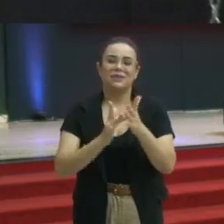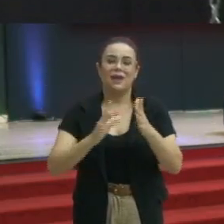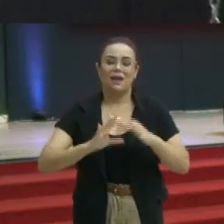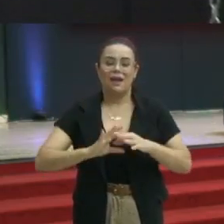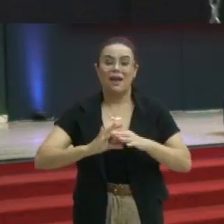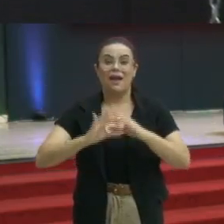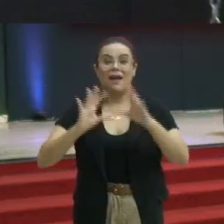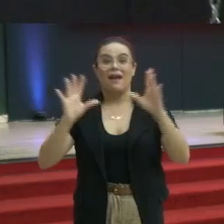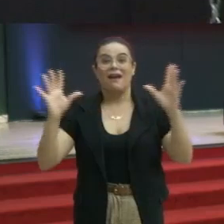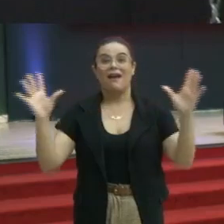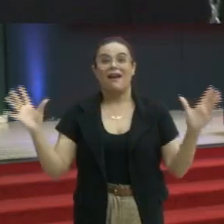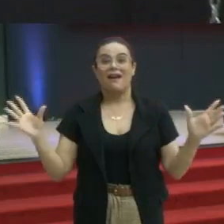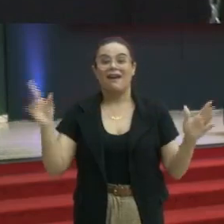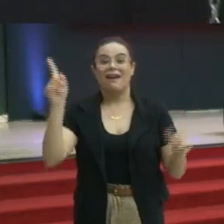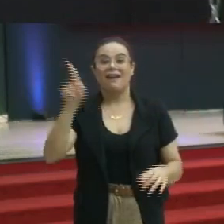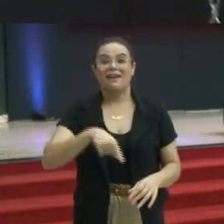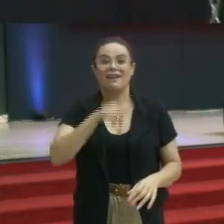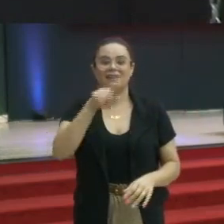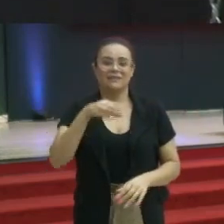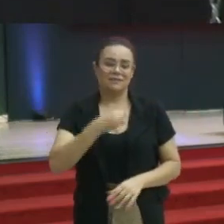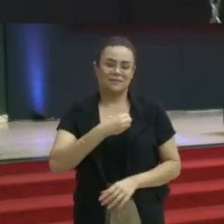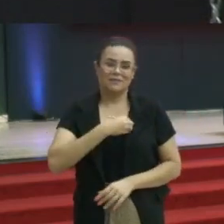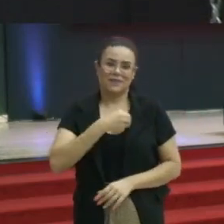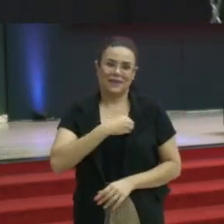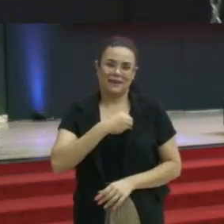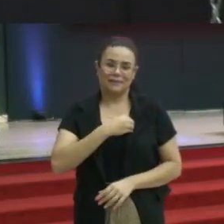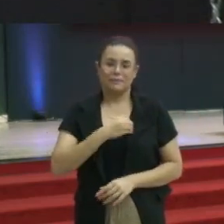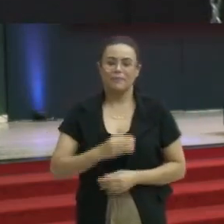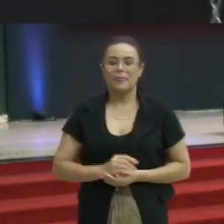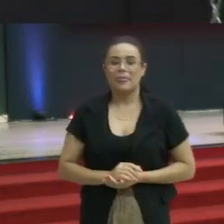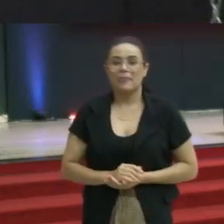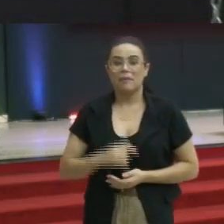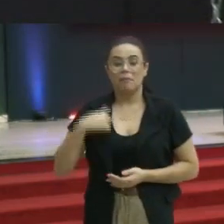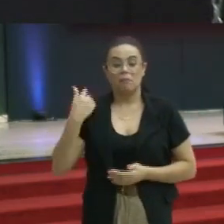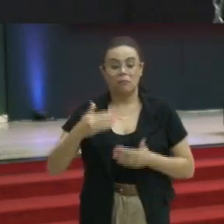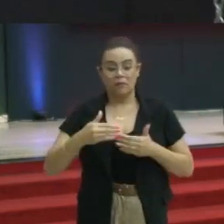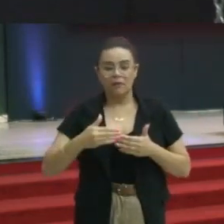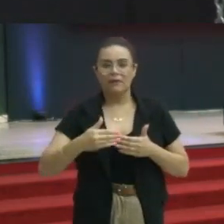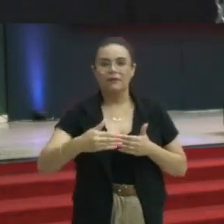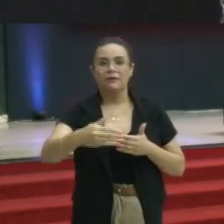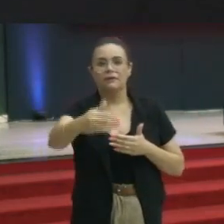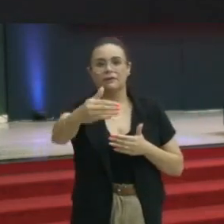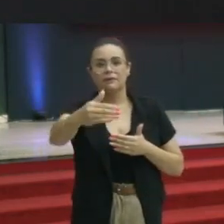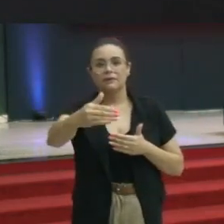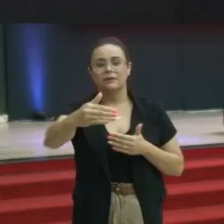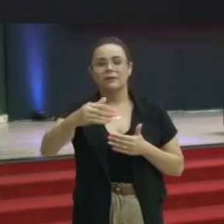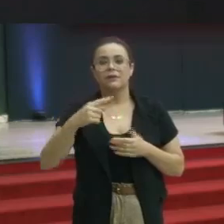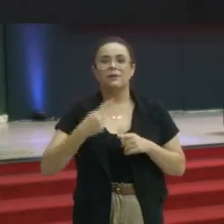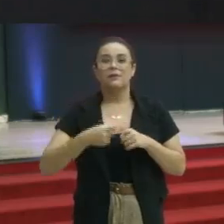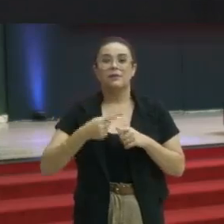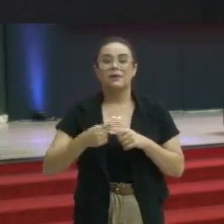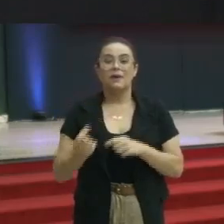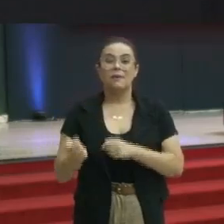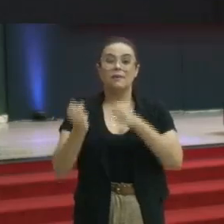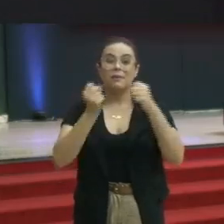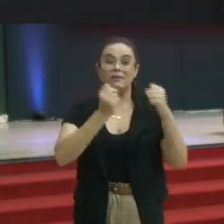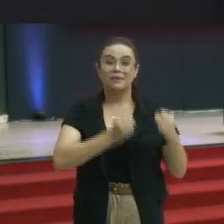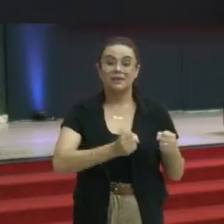pecados. Mas vamos em frente. O que, que o poder da ressurreição faz por